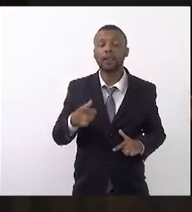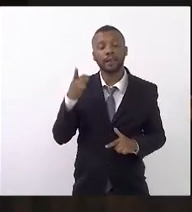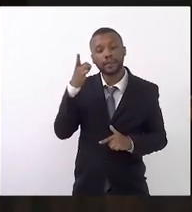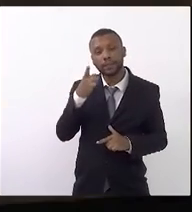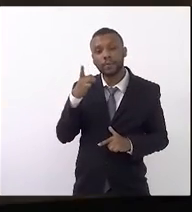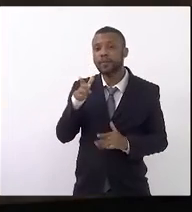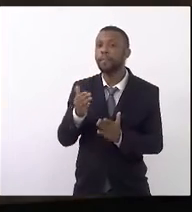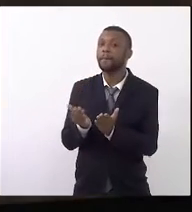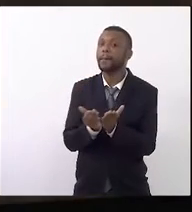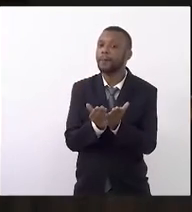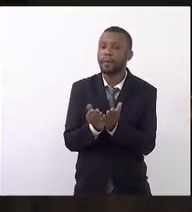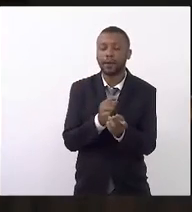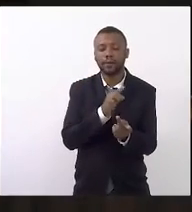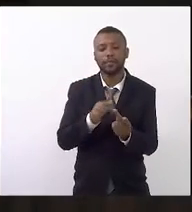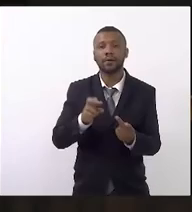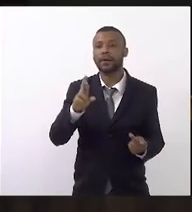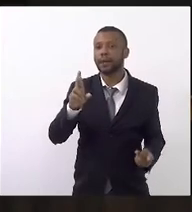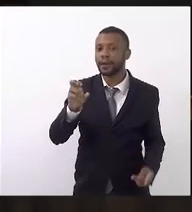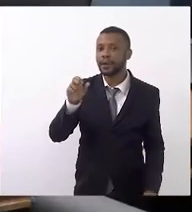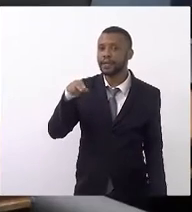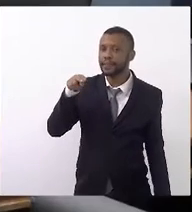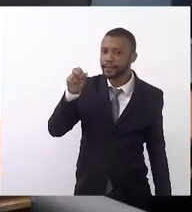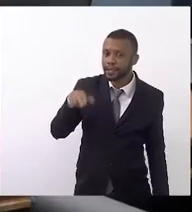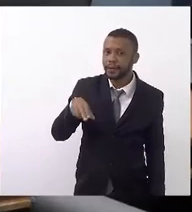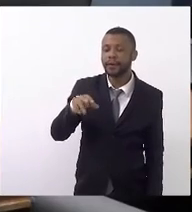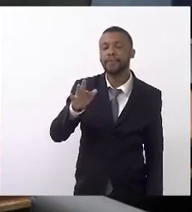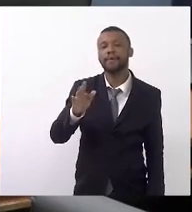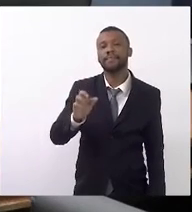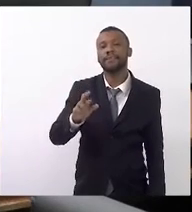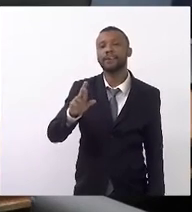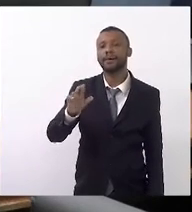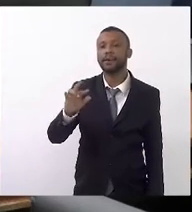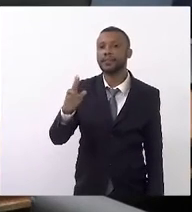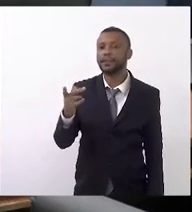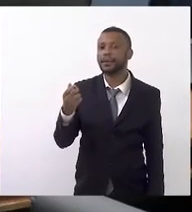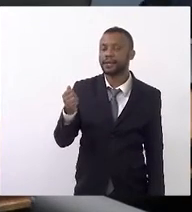e Renan Ferreirinha. E deputado Renan Ferreirinha.